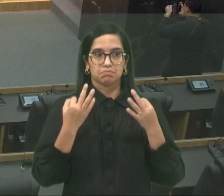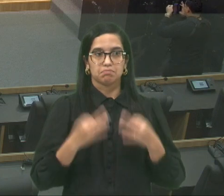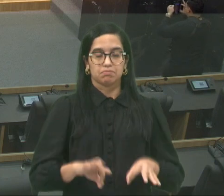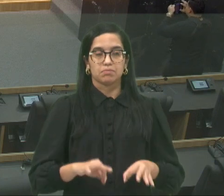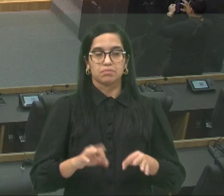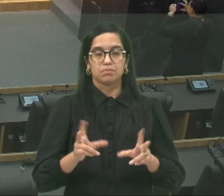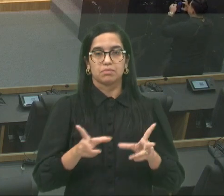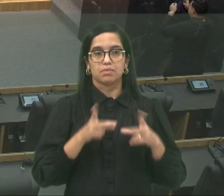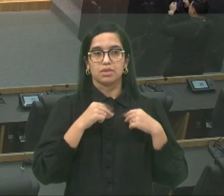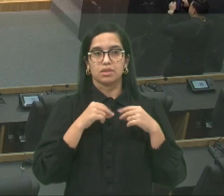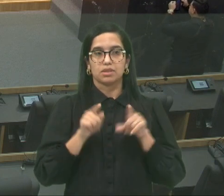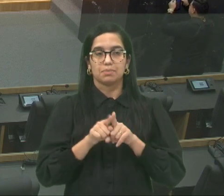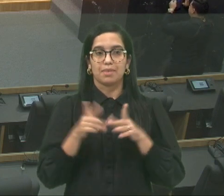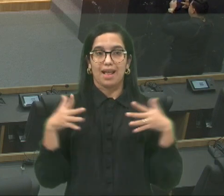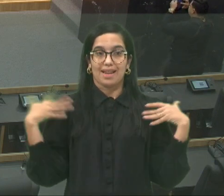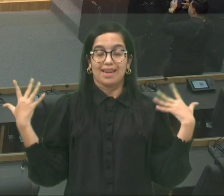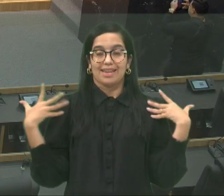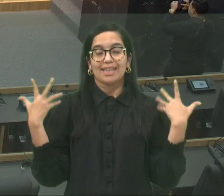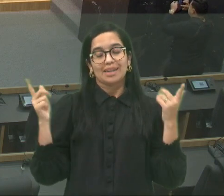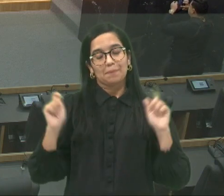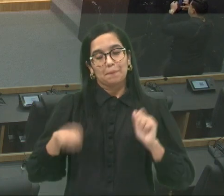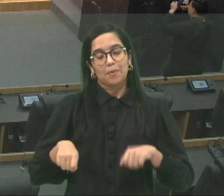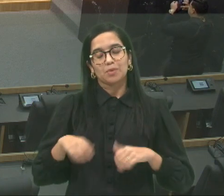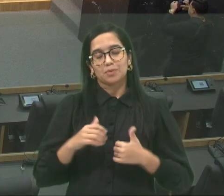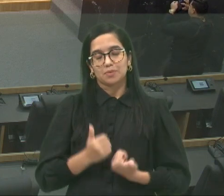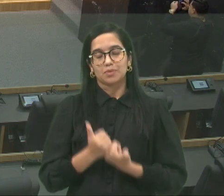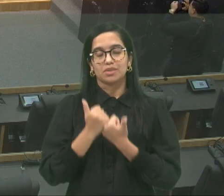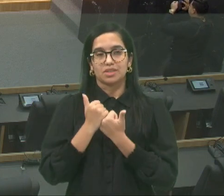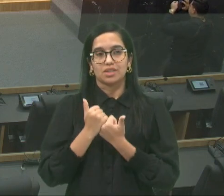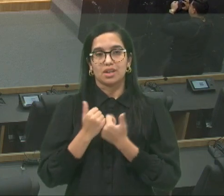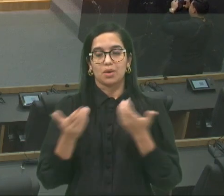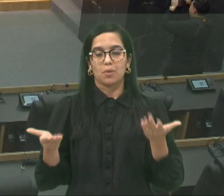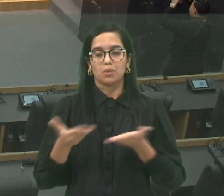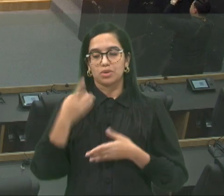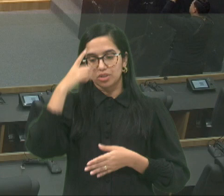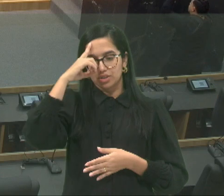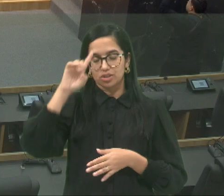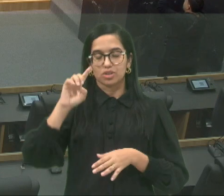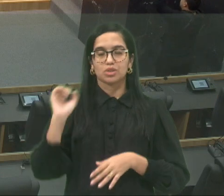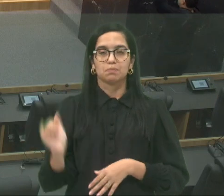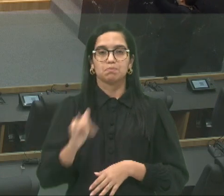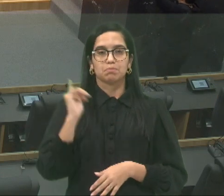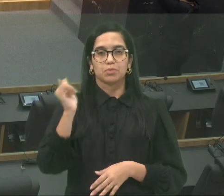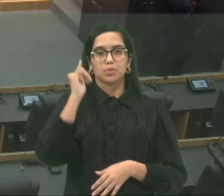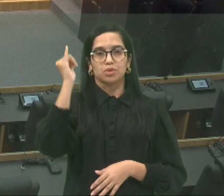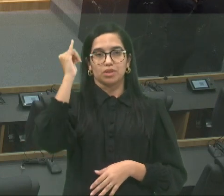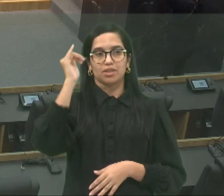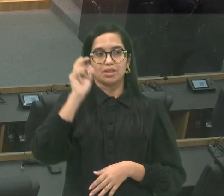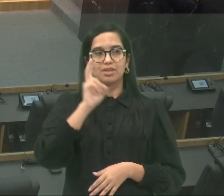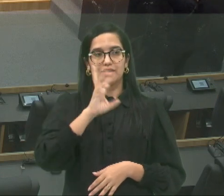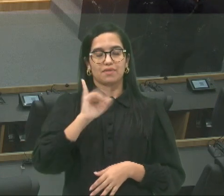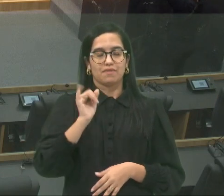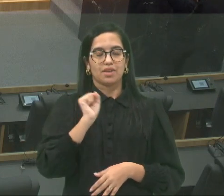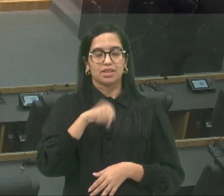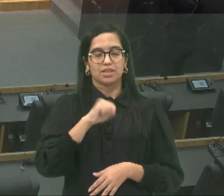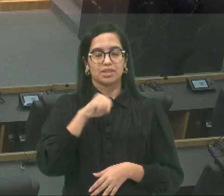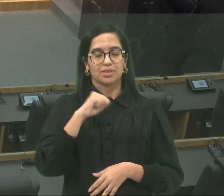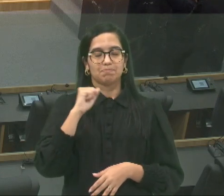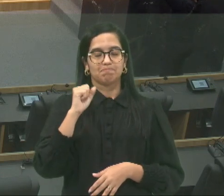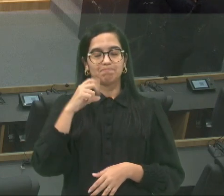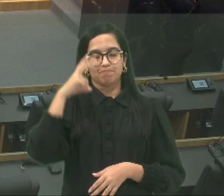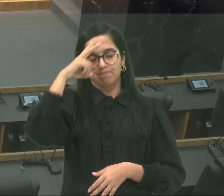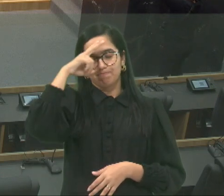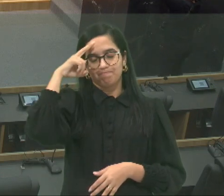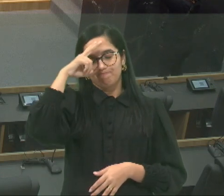uma alegria muito grande poder ter contribuído para que este dia tão importante, que eu tenho certeza que marca na sua